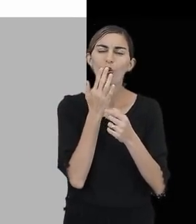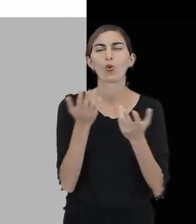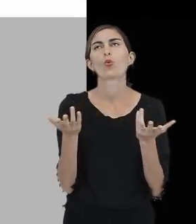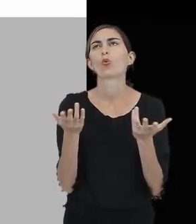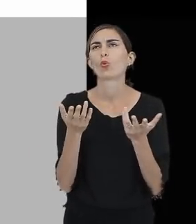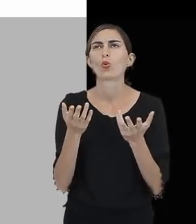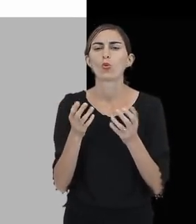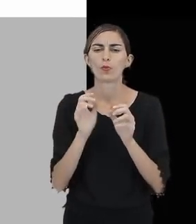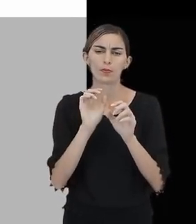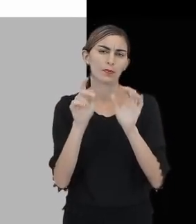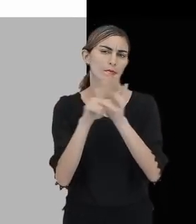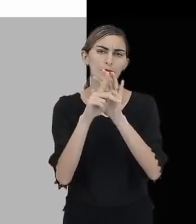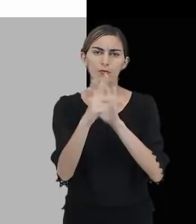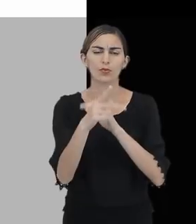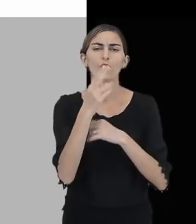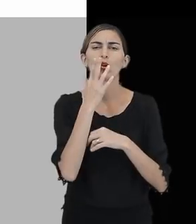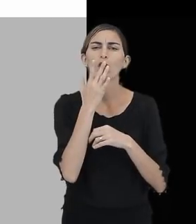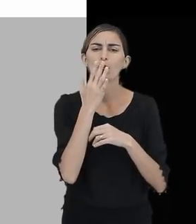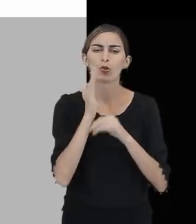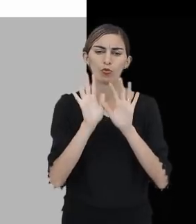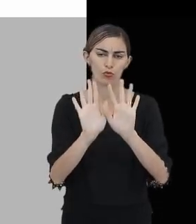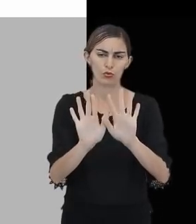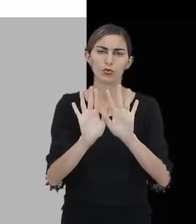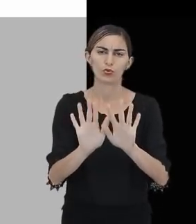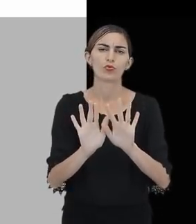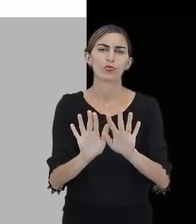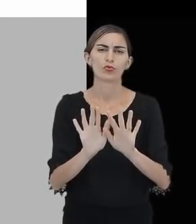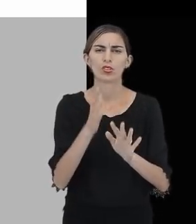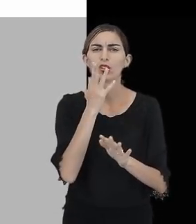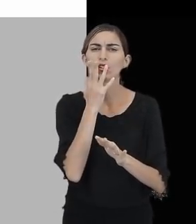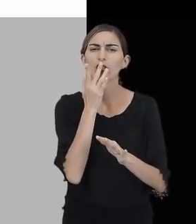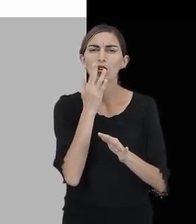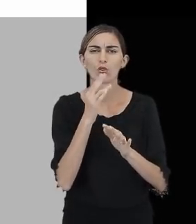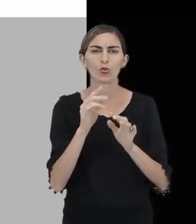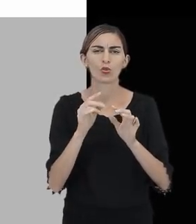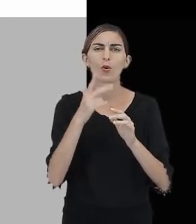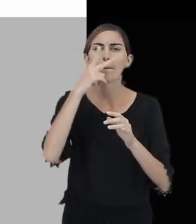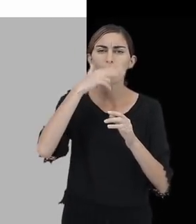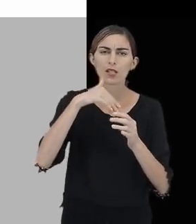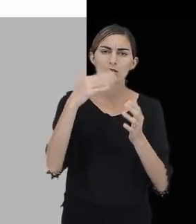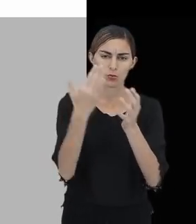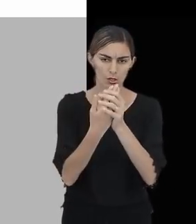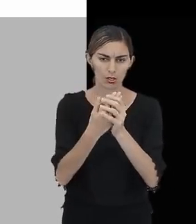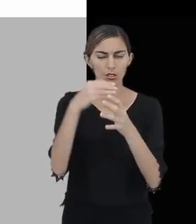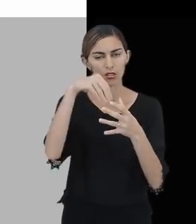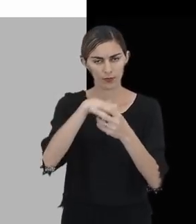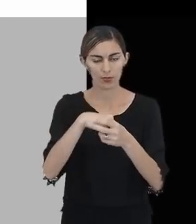Uma cor estática, você pode definir a cor de estados. Você pode inclusive definir no mesmo arquivo.